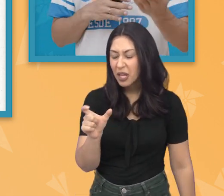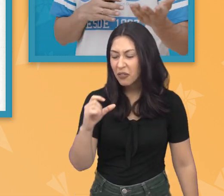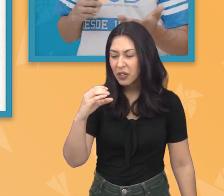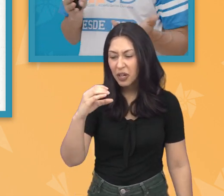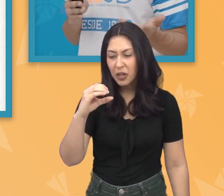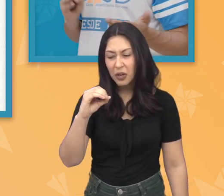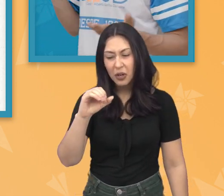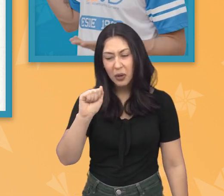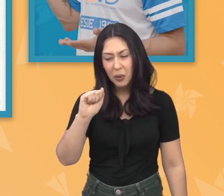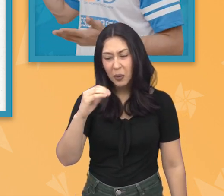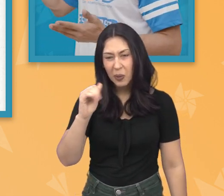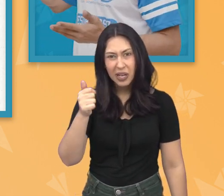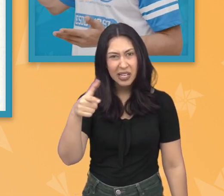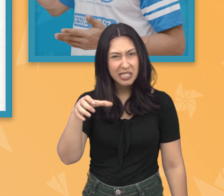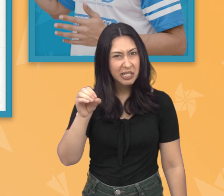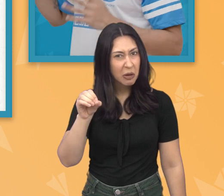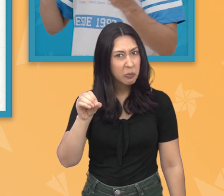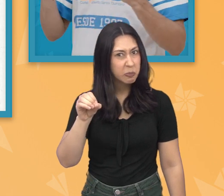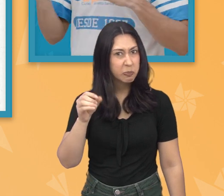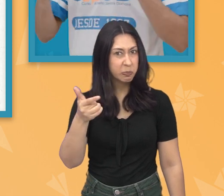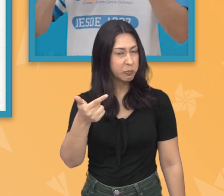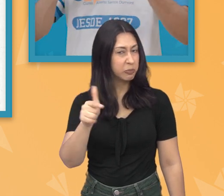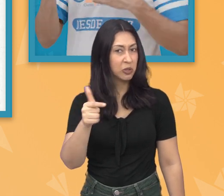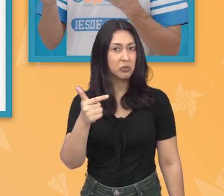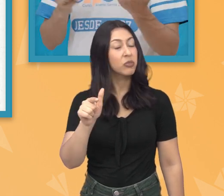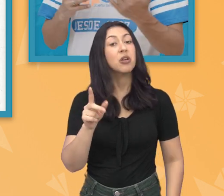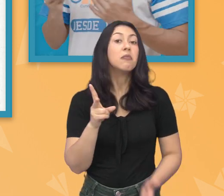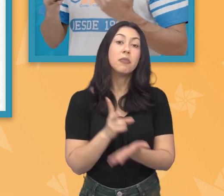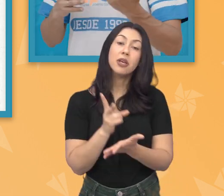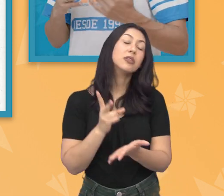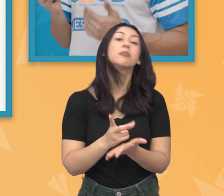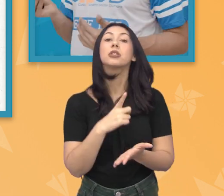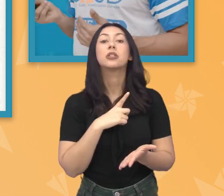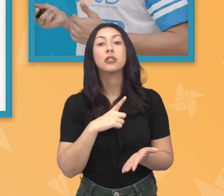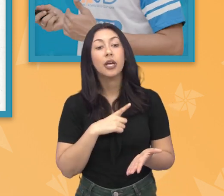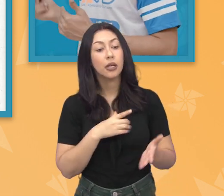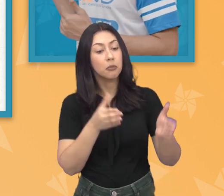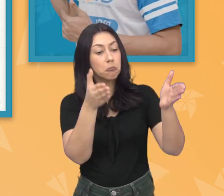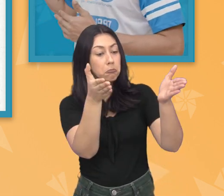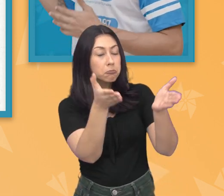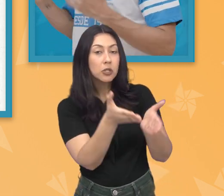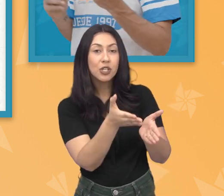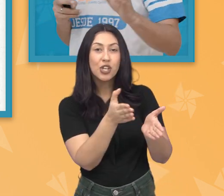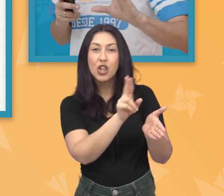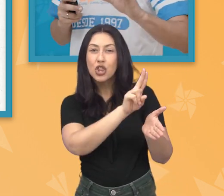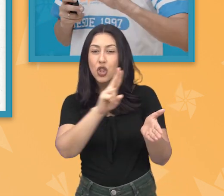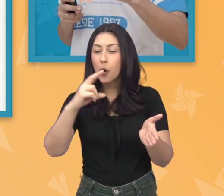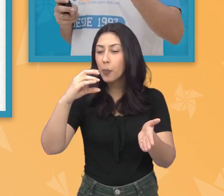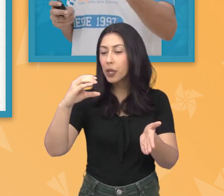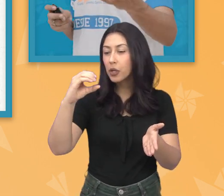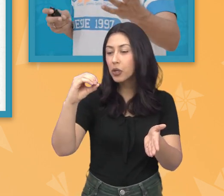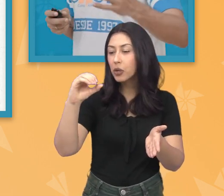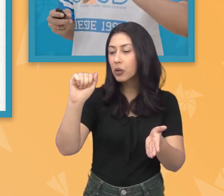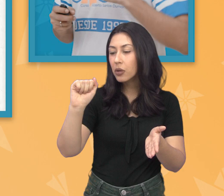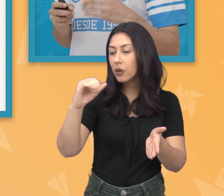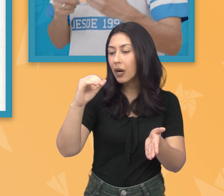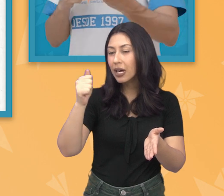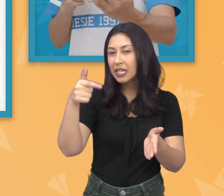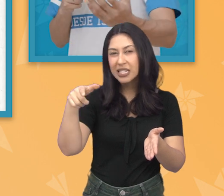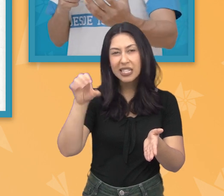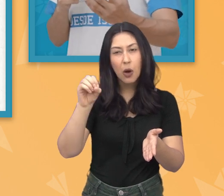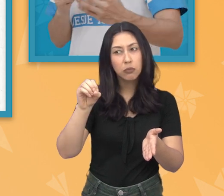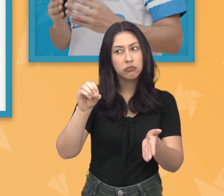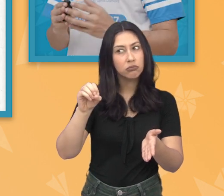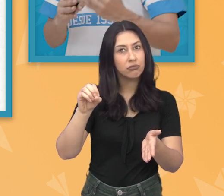chamado coação, né? Apesar de ter o coador aqui, ou filtro, né, como também a gente chama, não existe um método chamado coação,